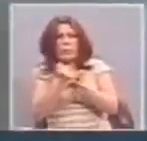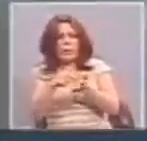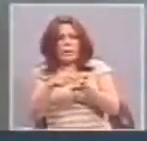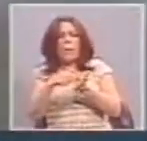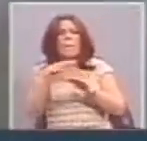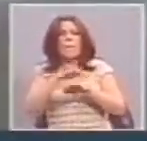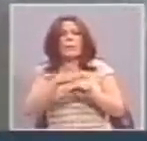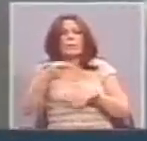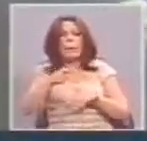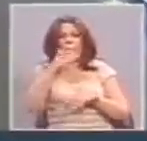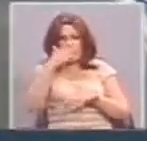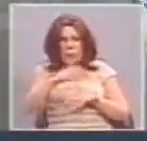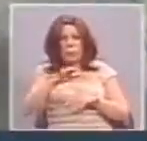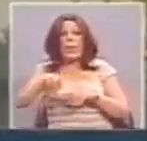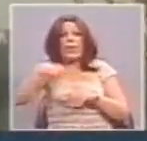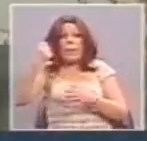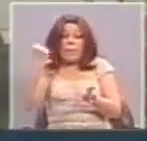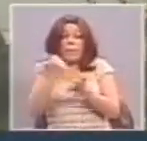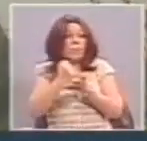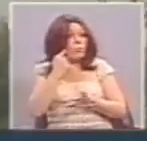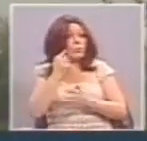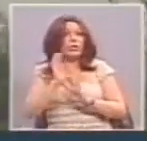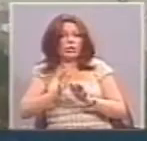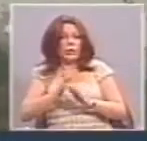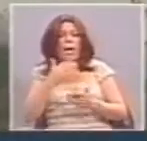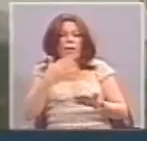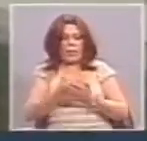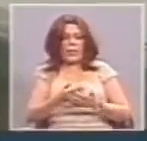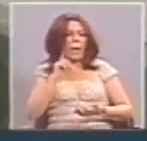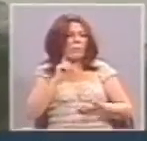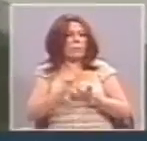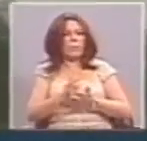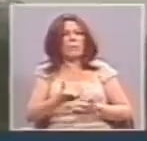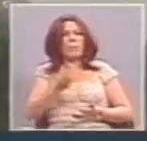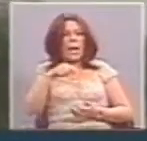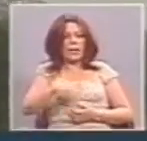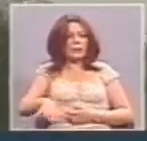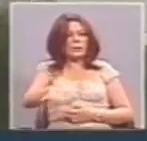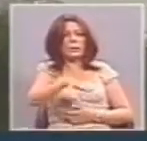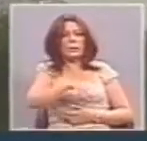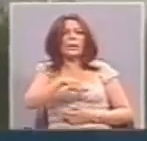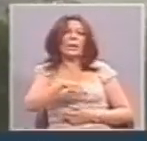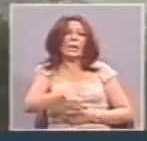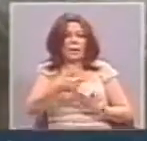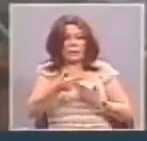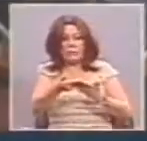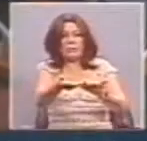processo que, depois de concluído, enriquece o património desta vila que abraça o mar.